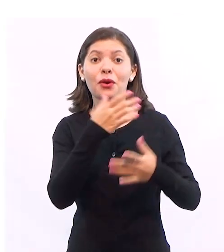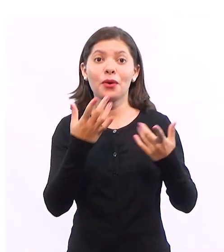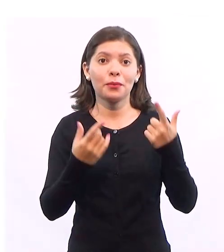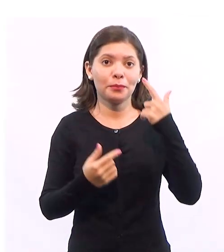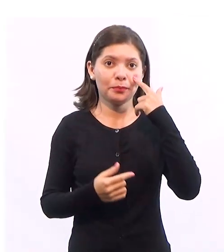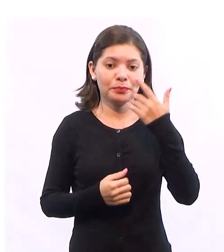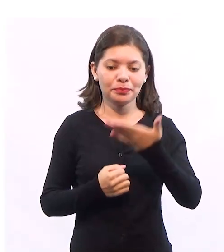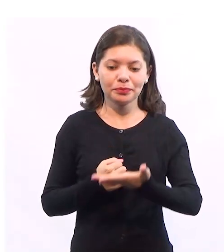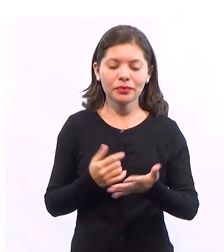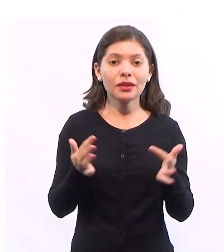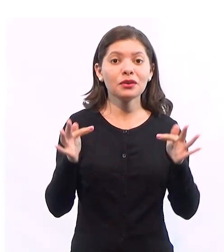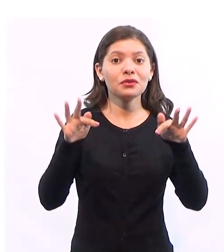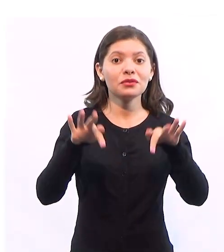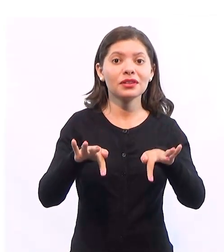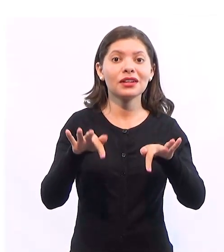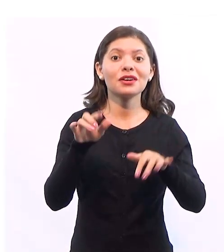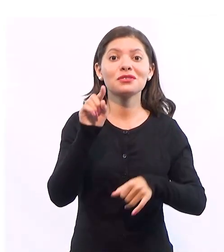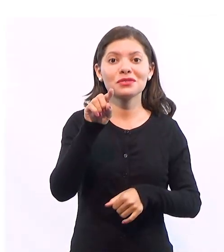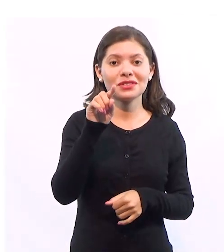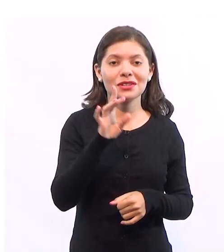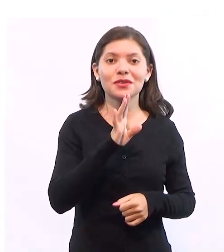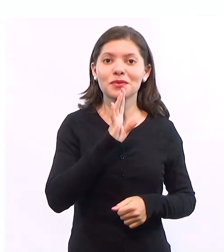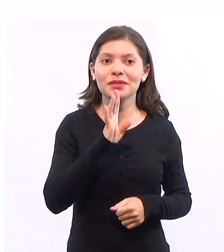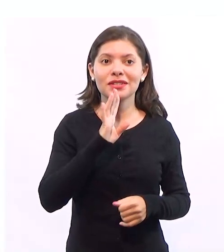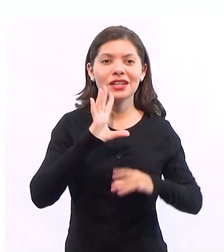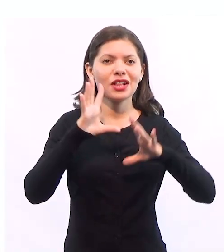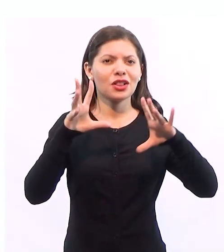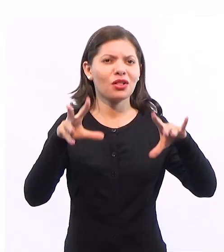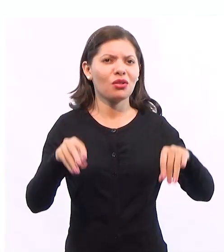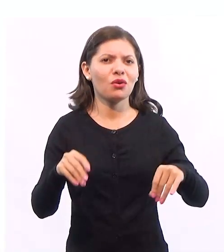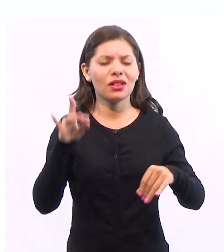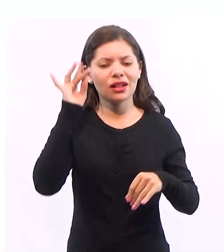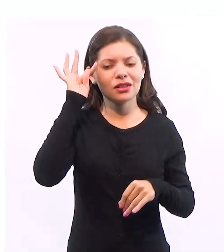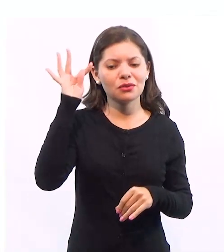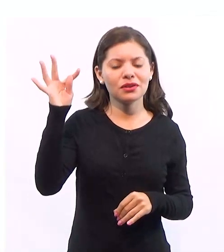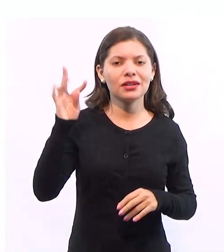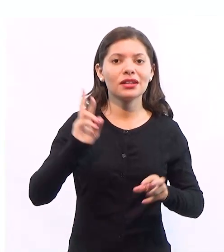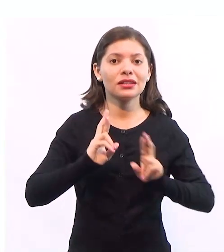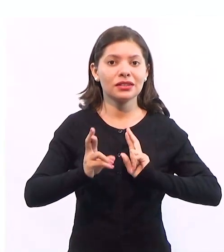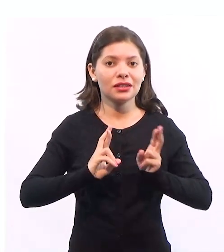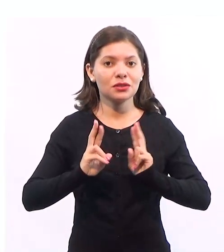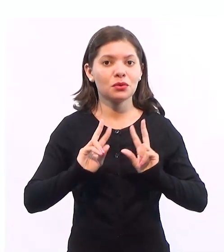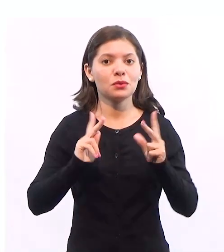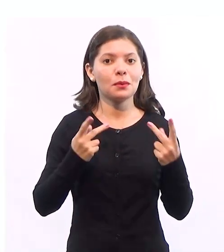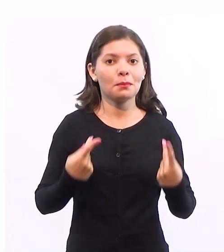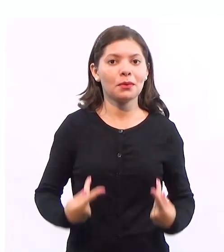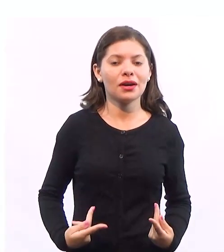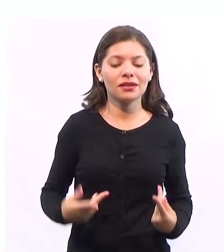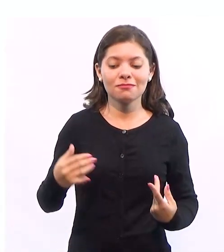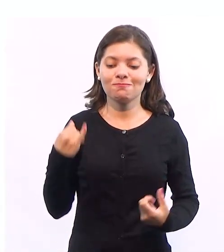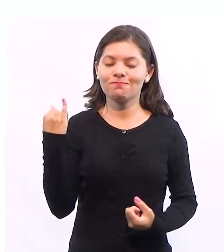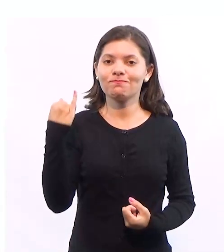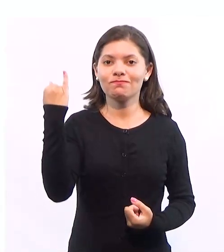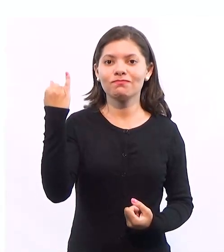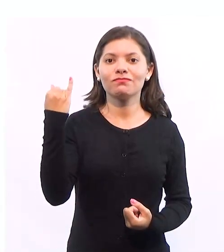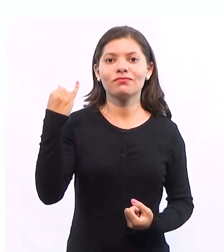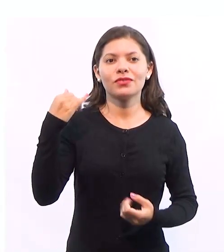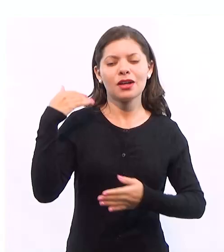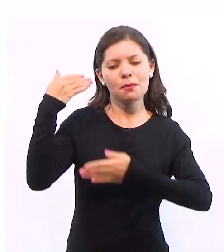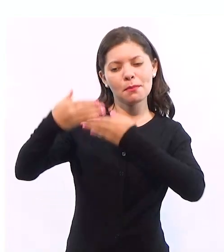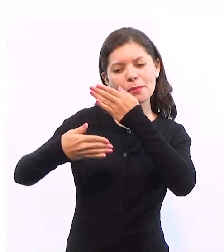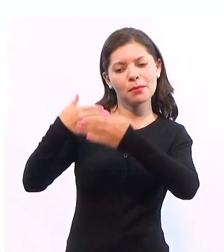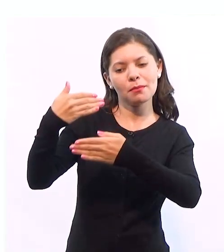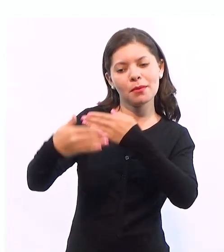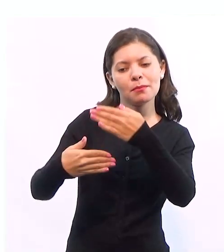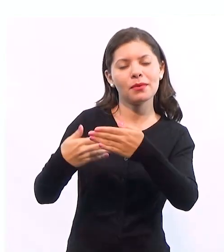que ao final desta unidade você conheça aí, né, a teoria das relações humanas, né, e a sua importância neste